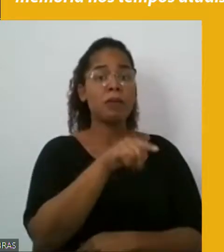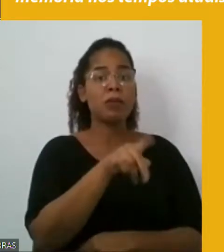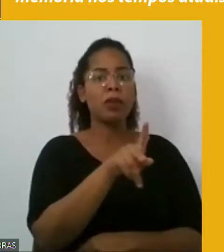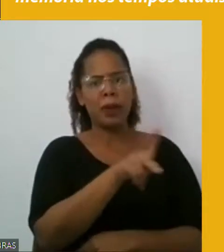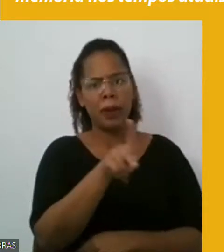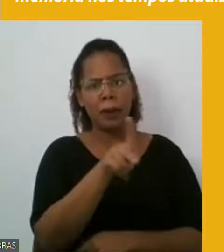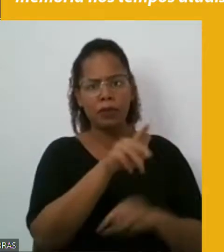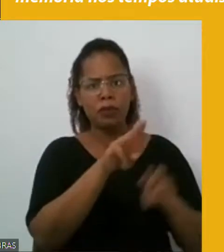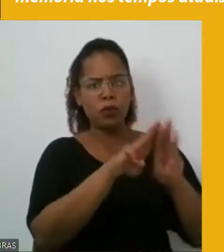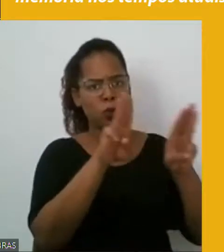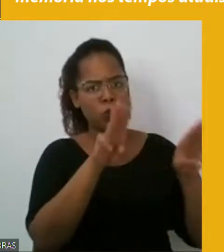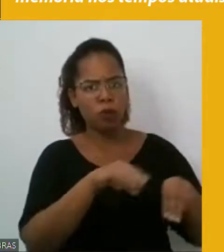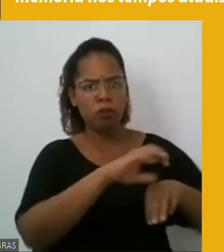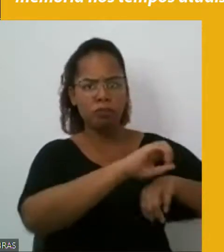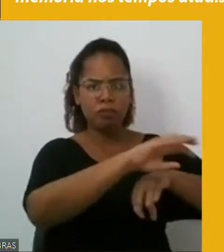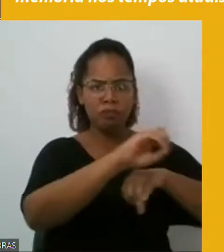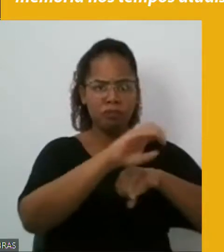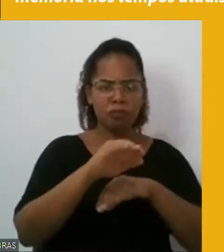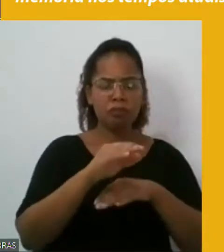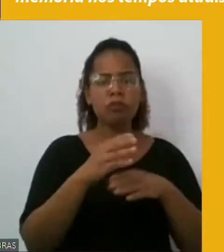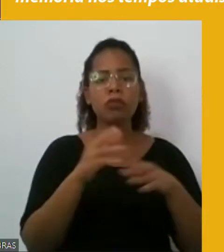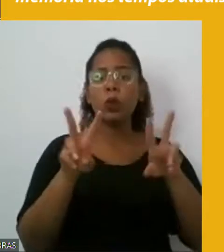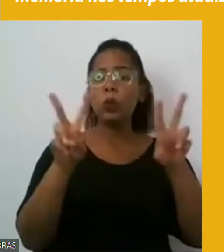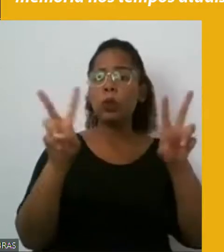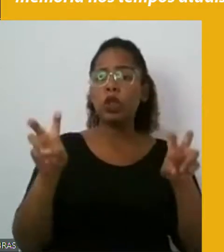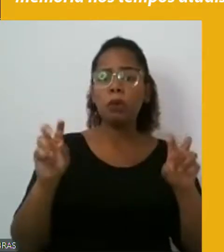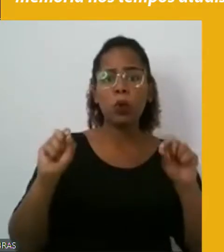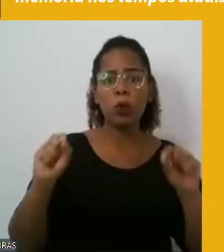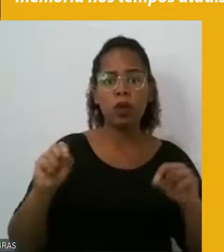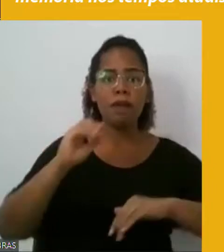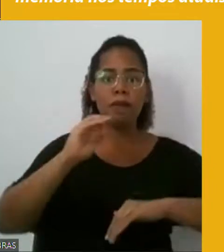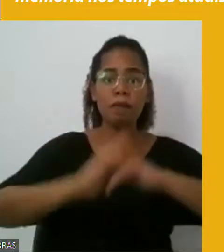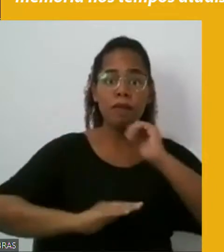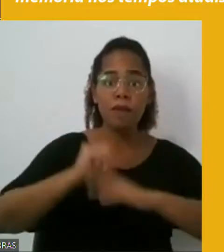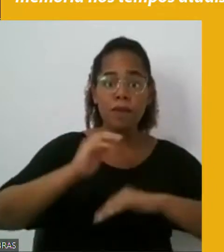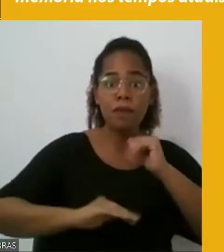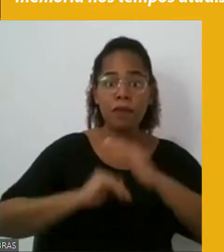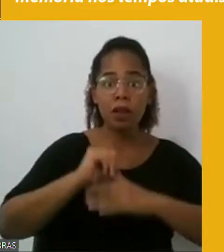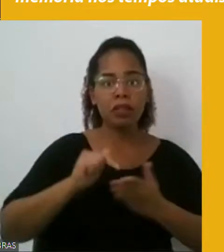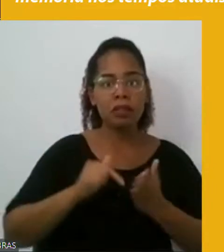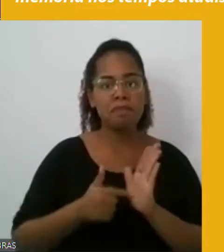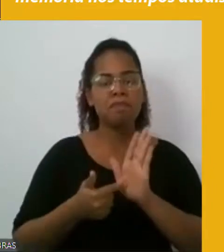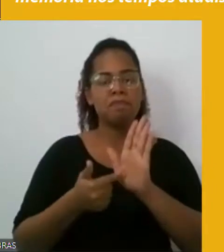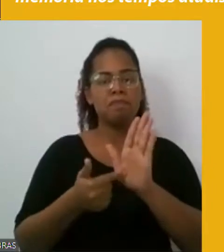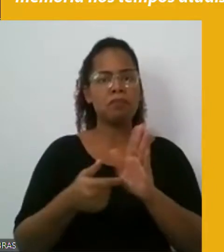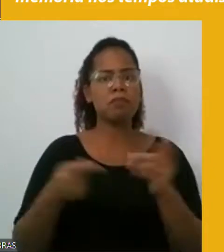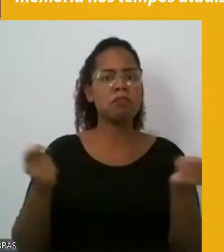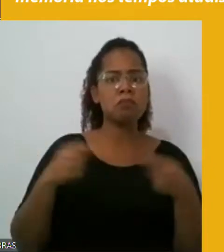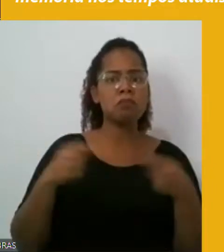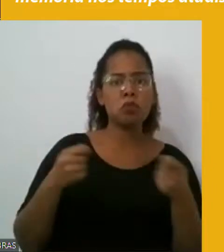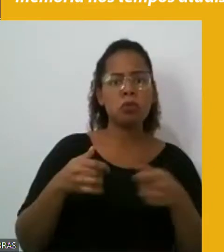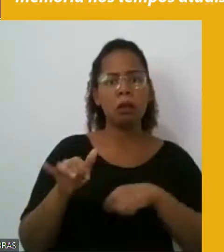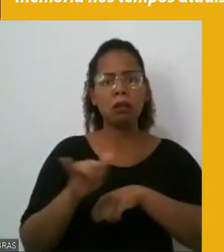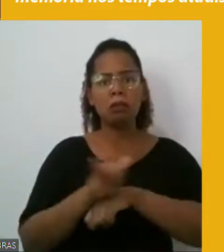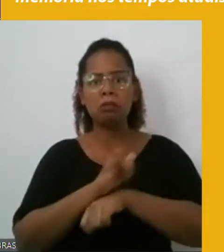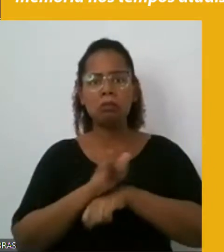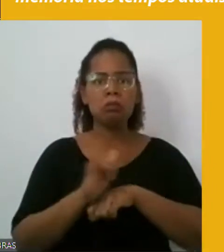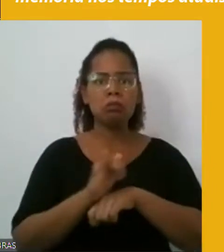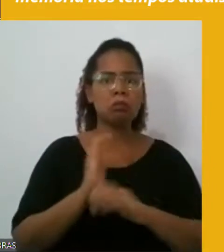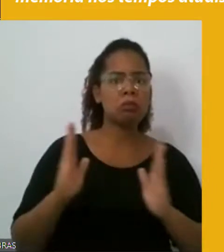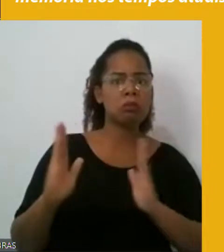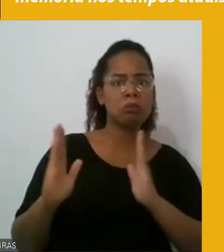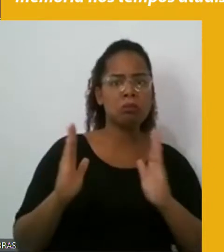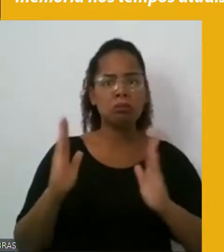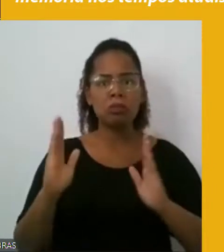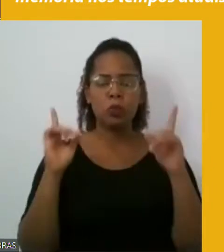o tema é Fazer e Expor, Possibilidades e Agências em Tempo de Crise. Bom, dito isso, que foi